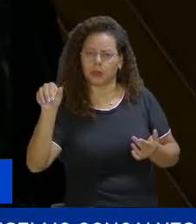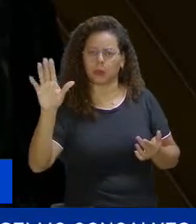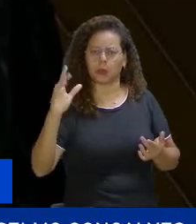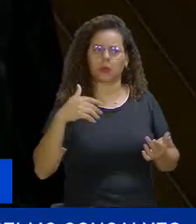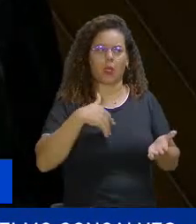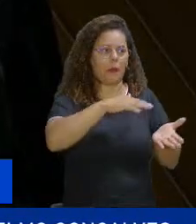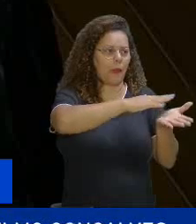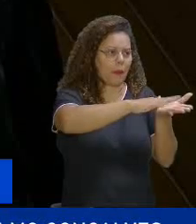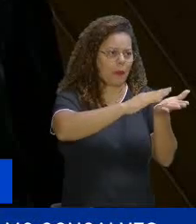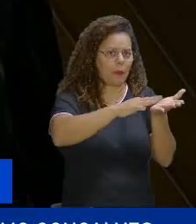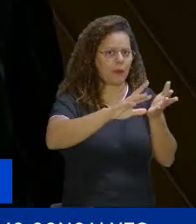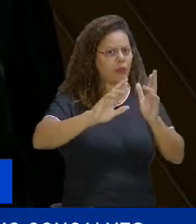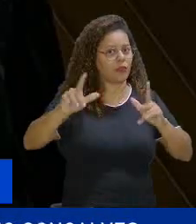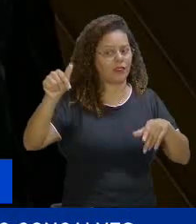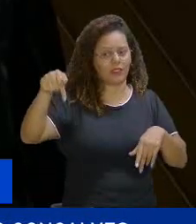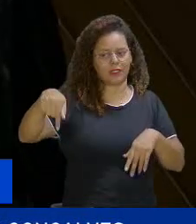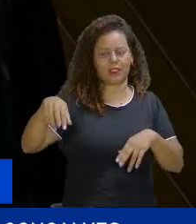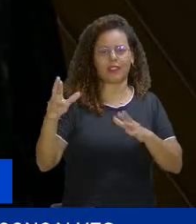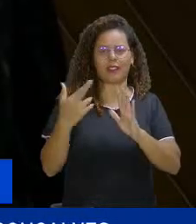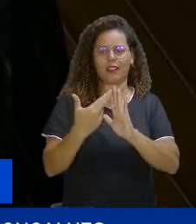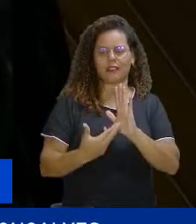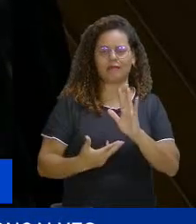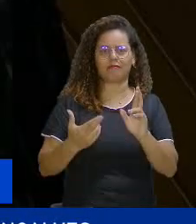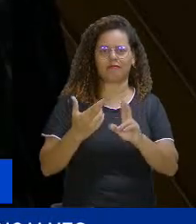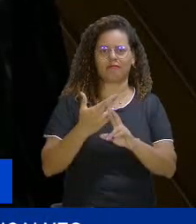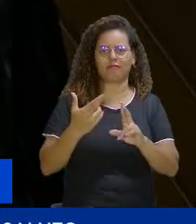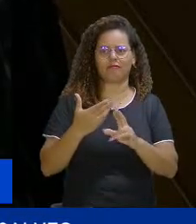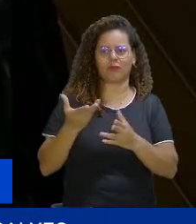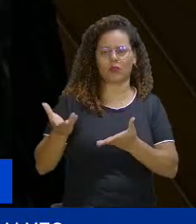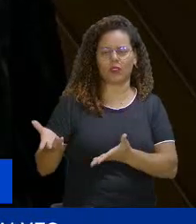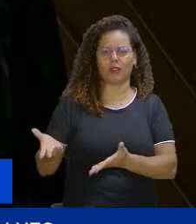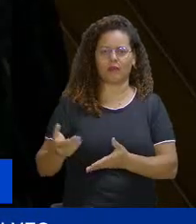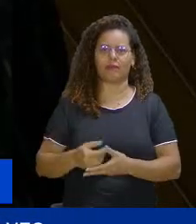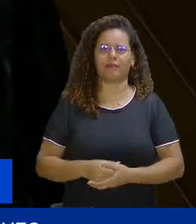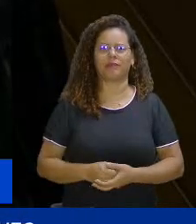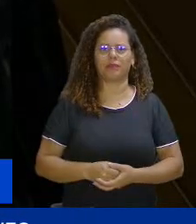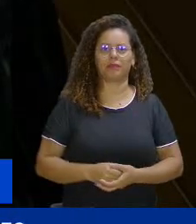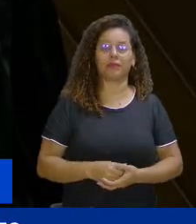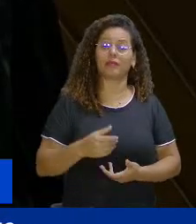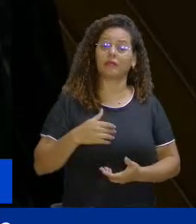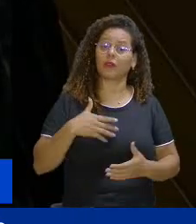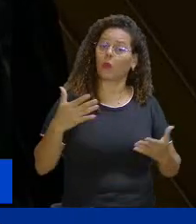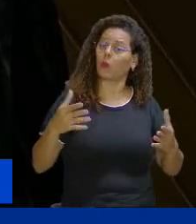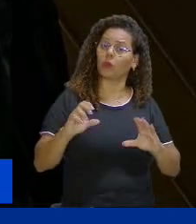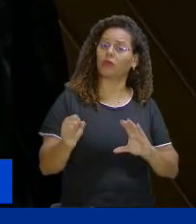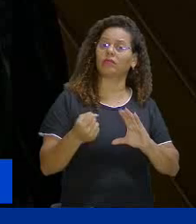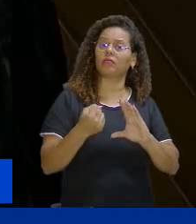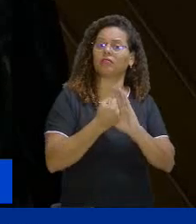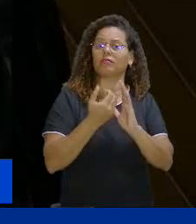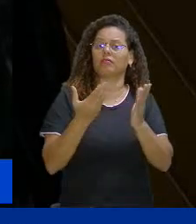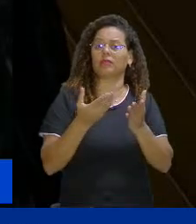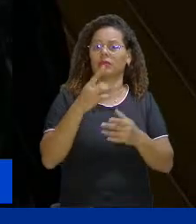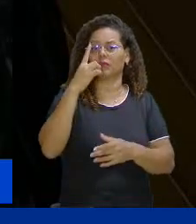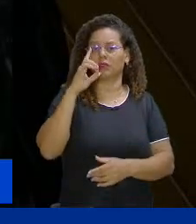desse material. Ainda no ponto, não ignoro a decisão do Tribunal Regional Eleitoral do Amapá, datada